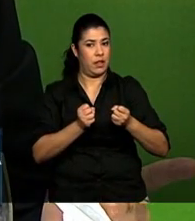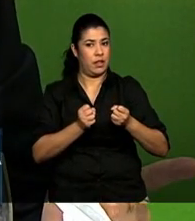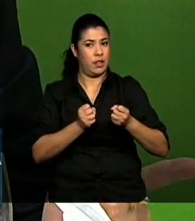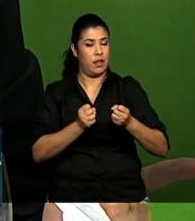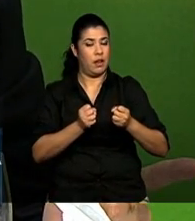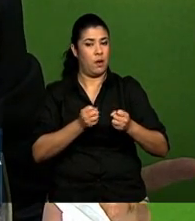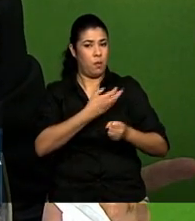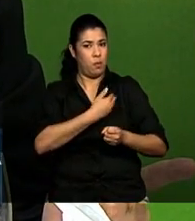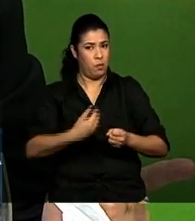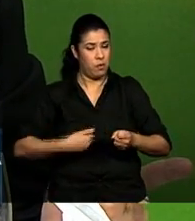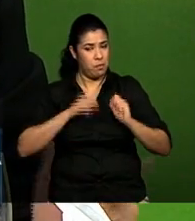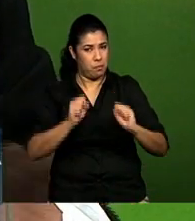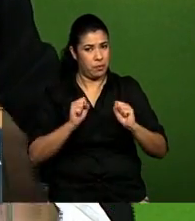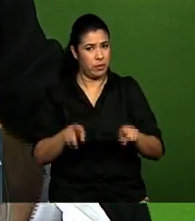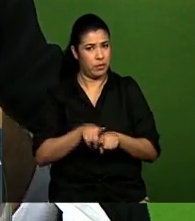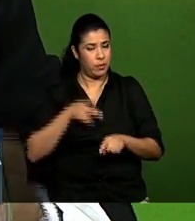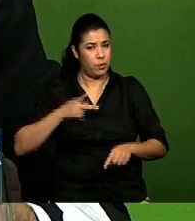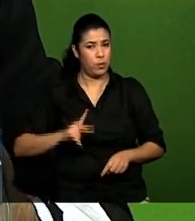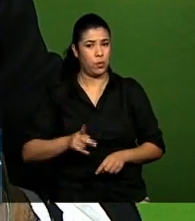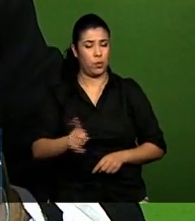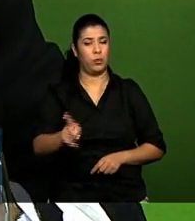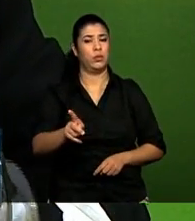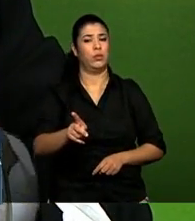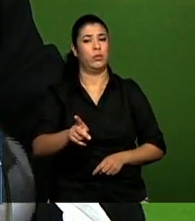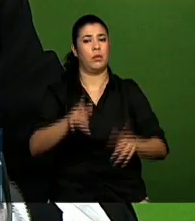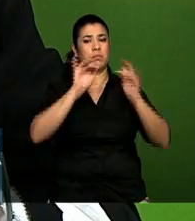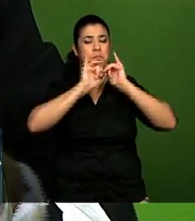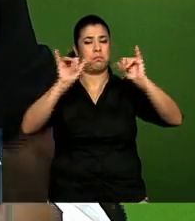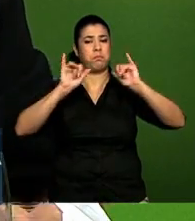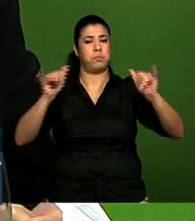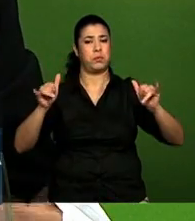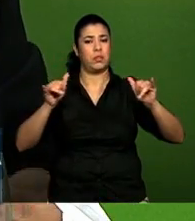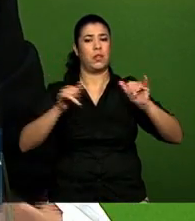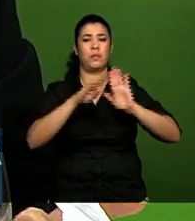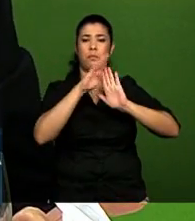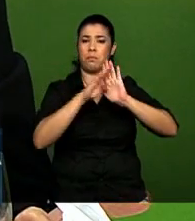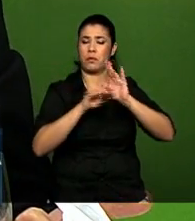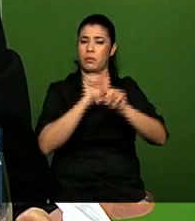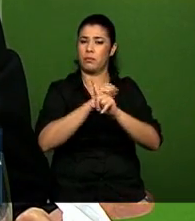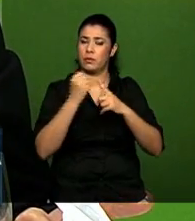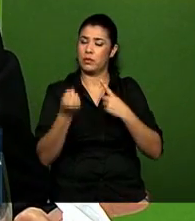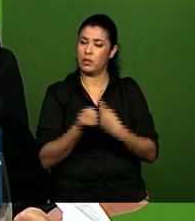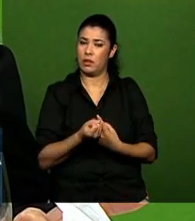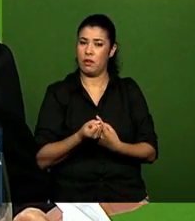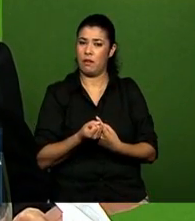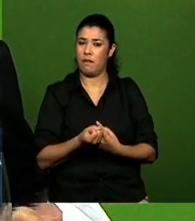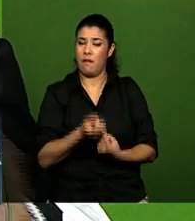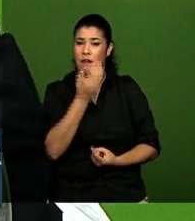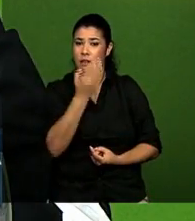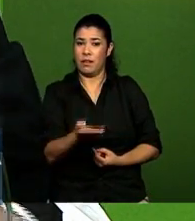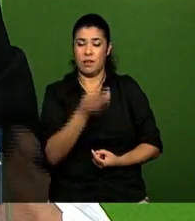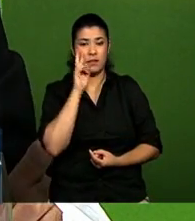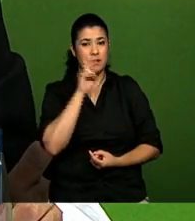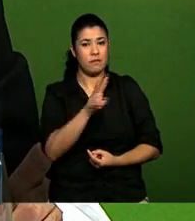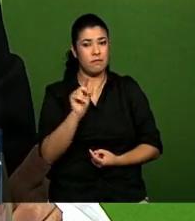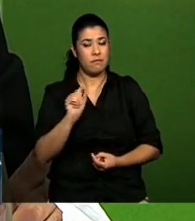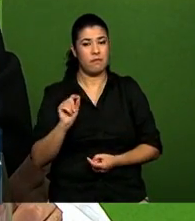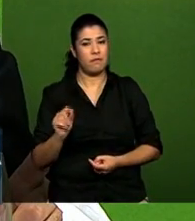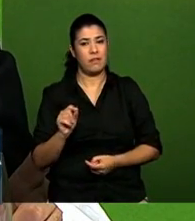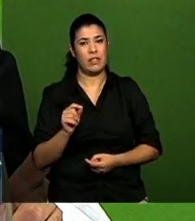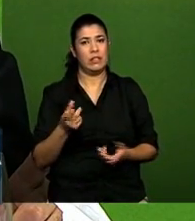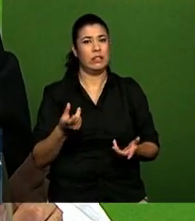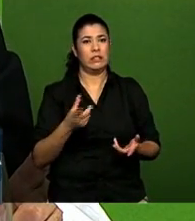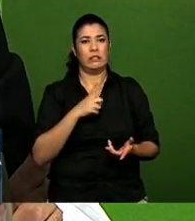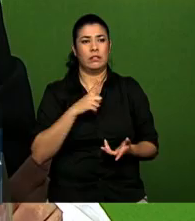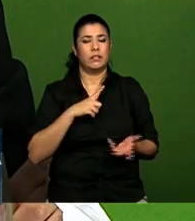esses programas e o i a dimensão a magnitude obviamente são de uma